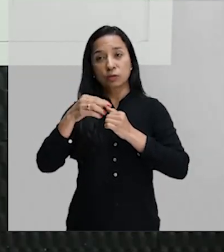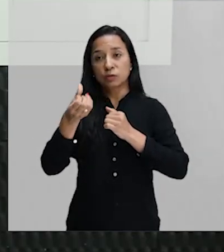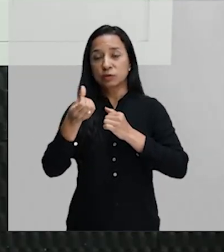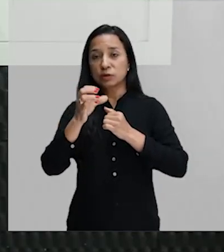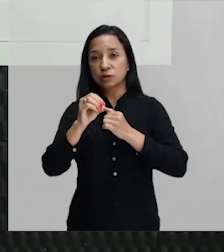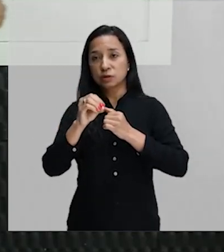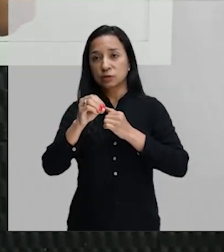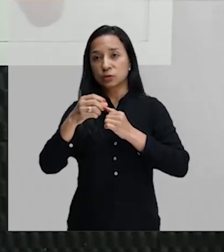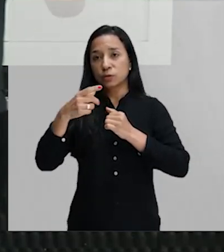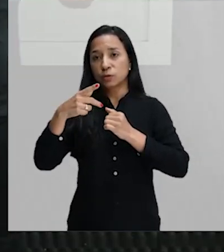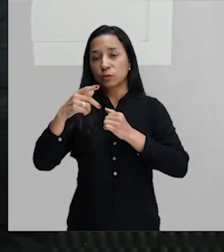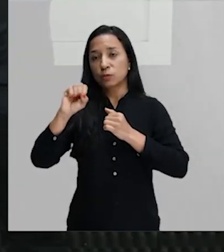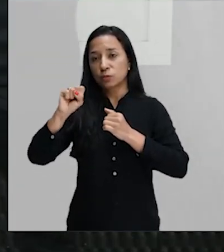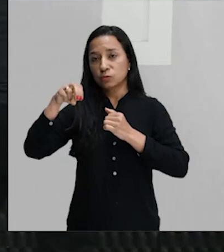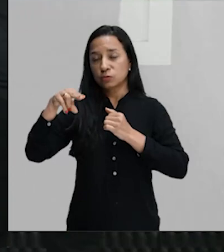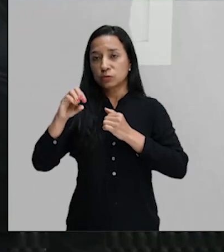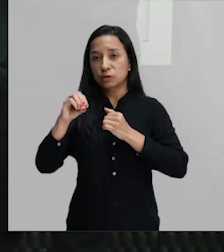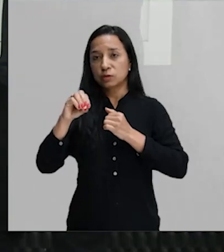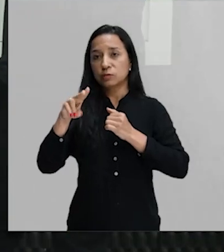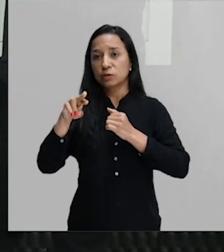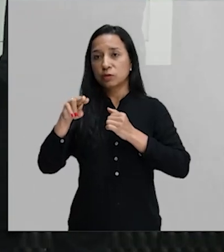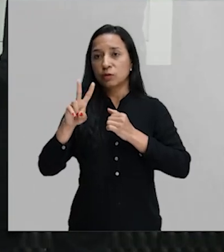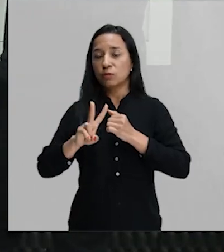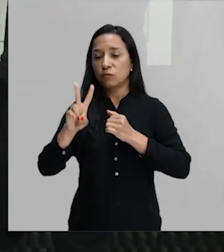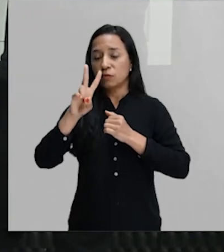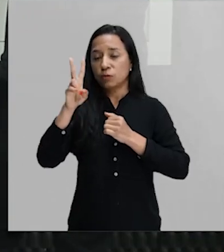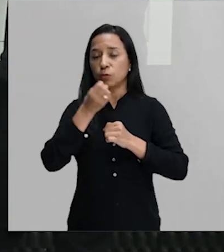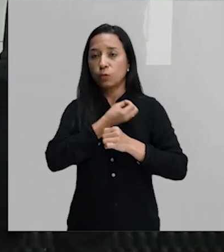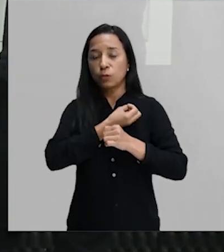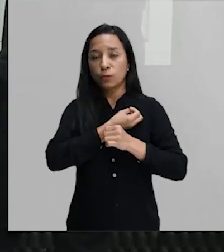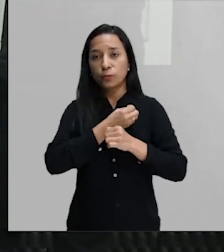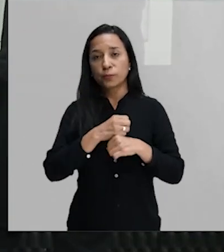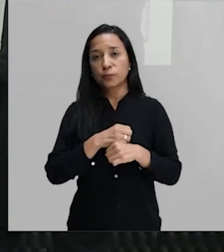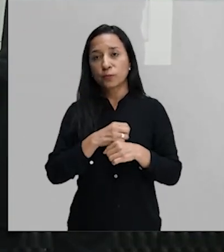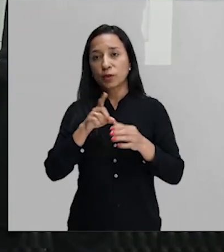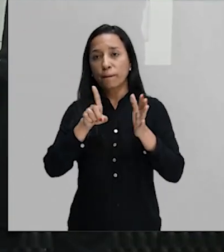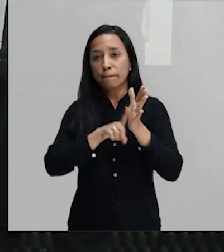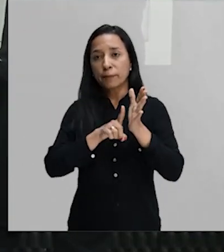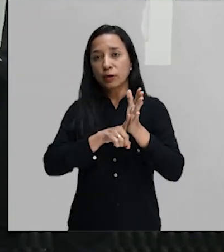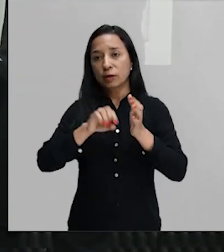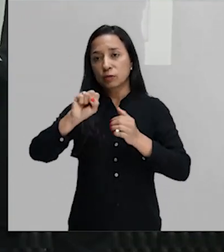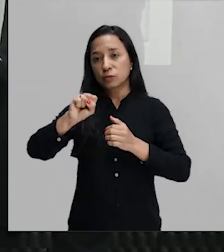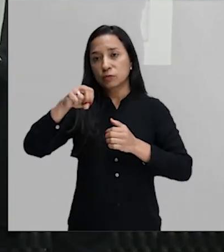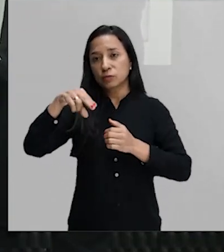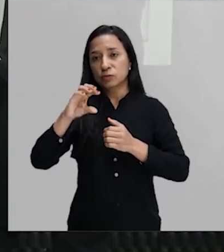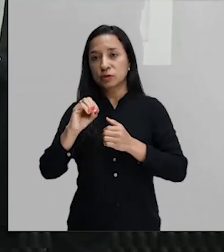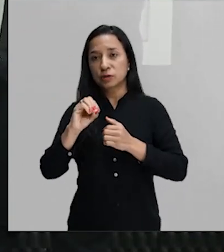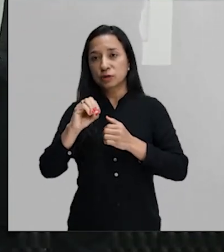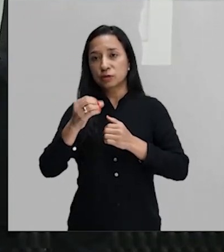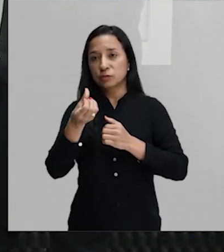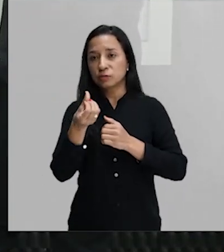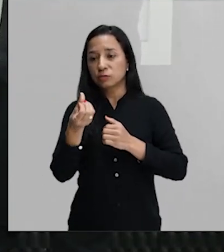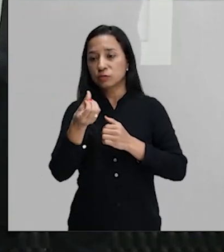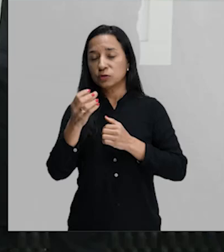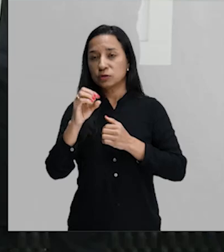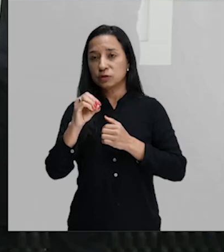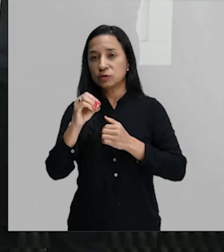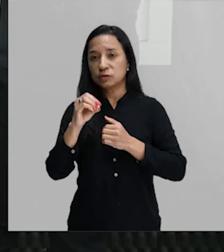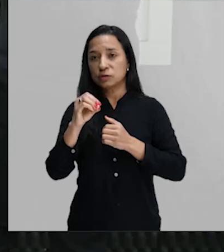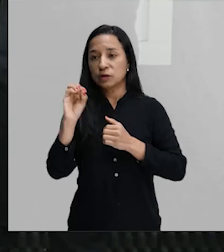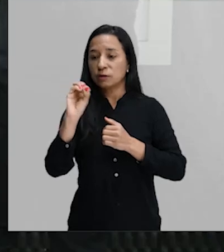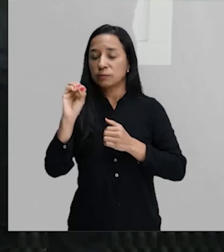ele vai ter o mesmo valor de menos o seno de 60